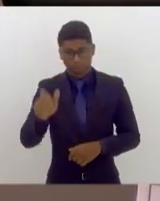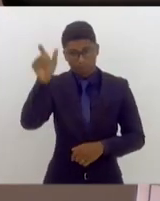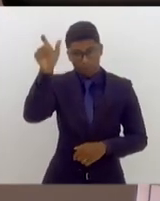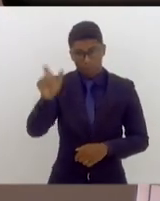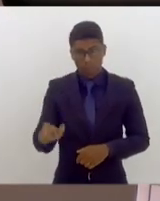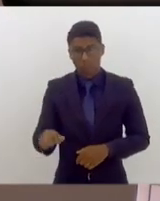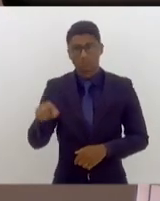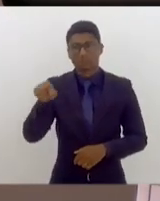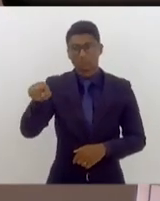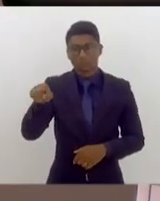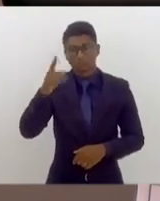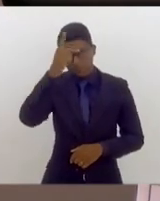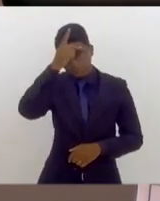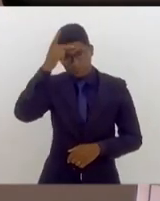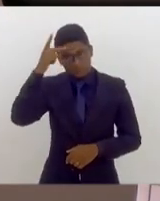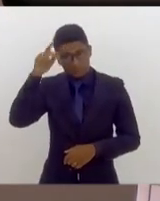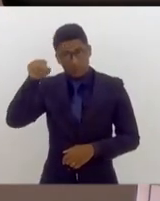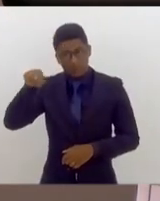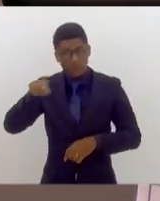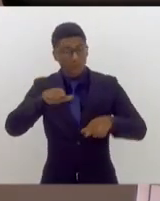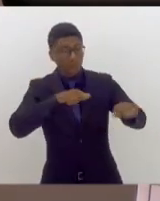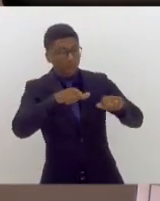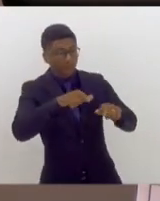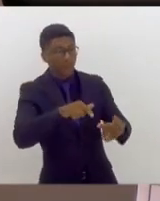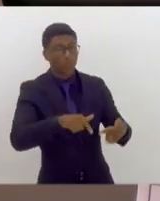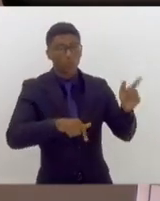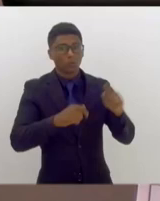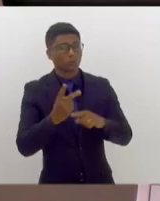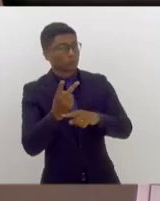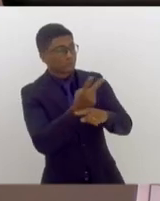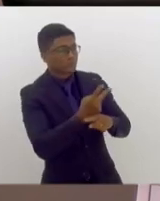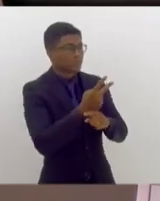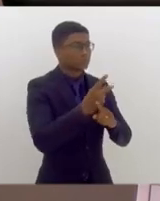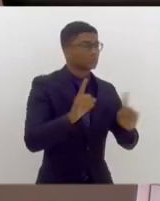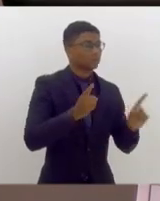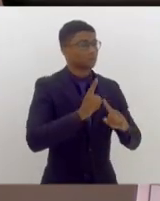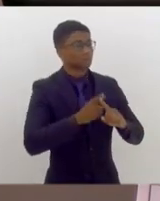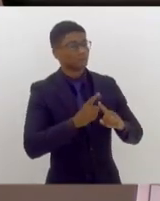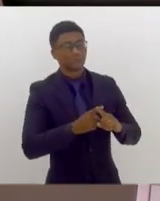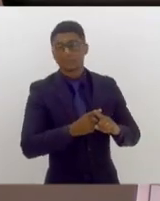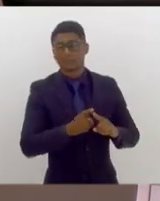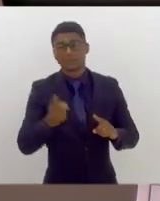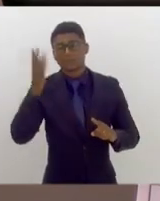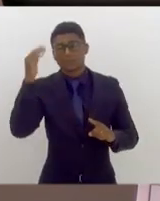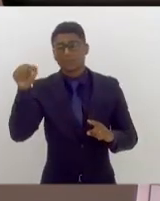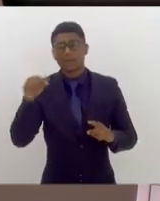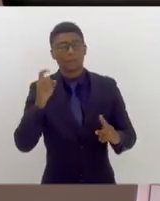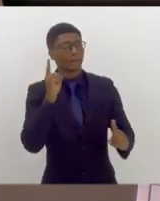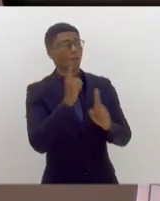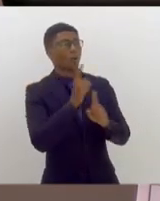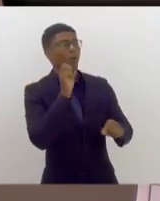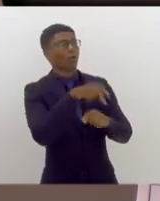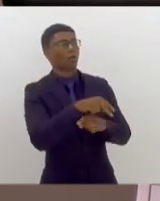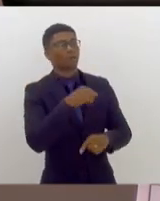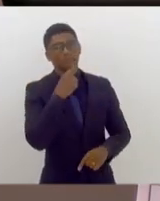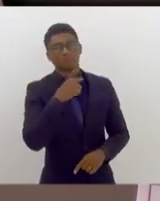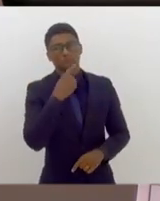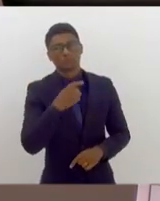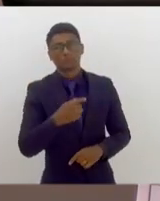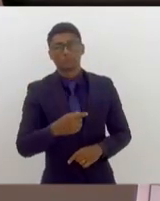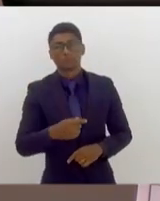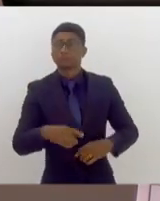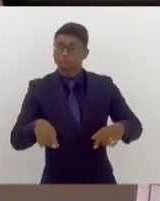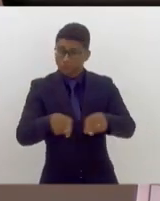não busca mais trabalho porque sabe que não vai encontrá-lo, a gente talvez precise encontrar um equivalente para a